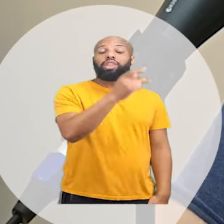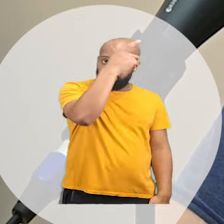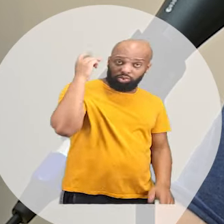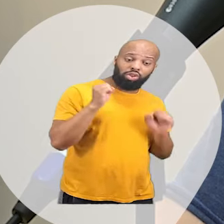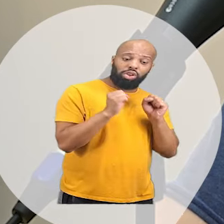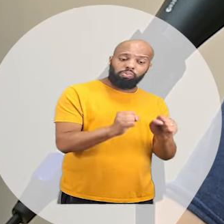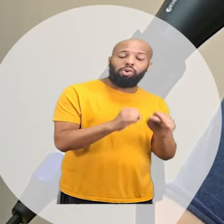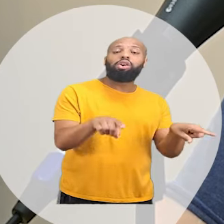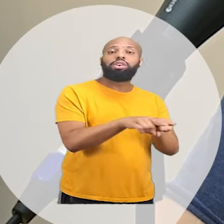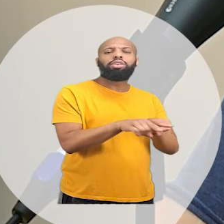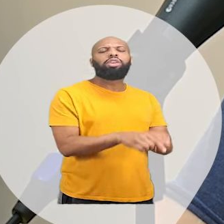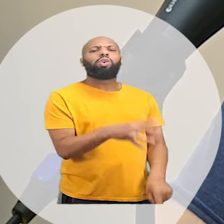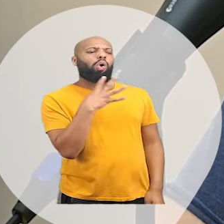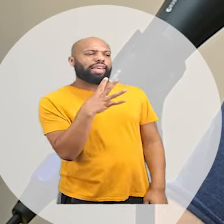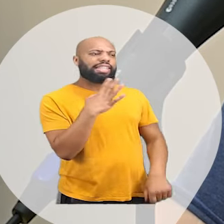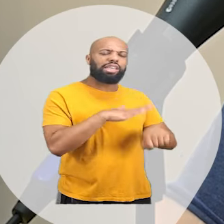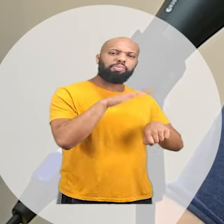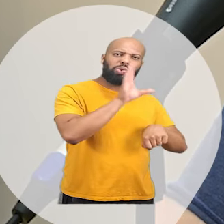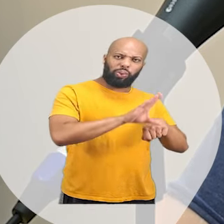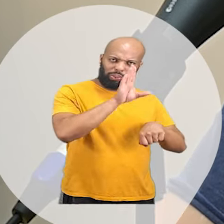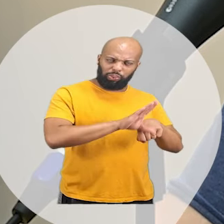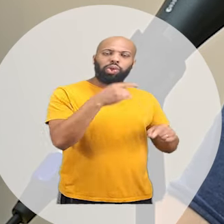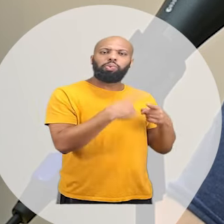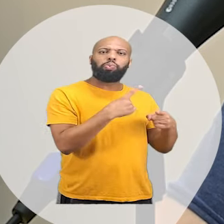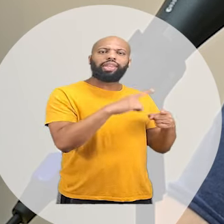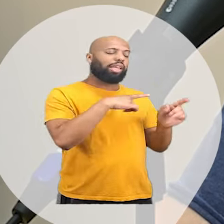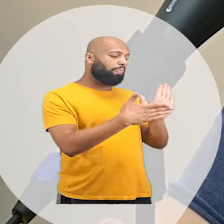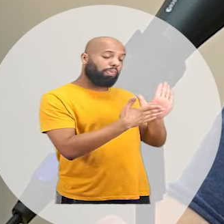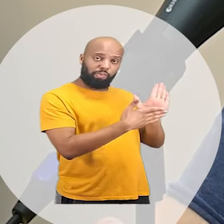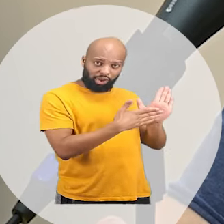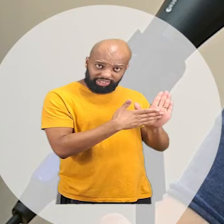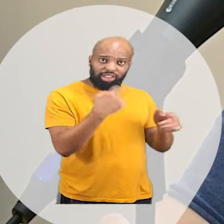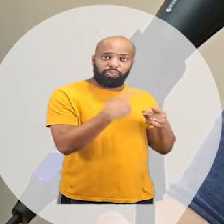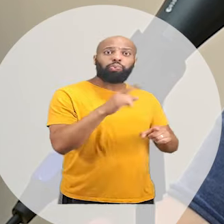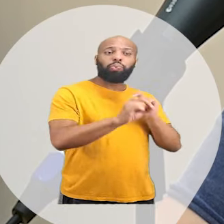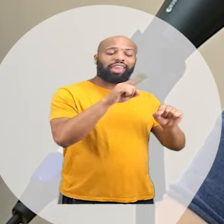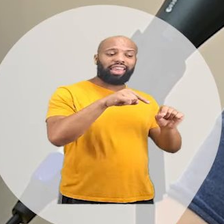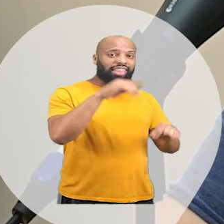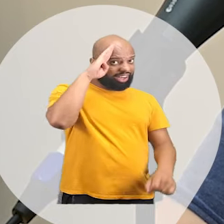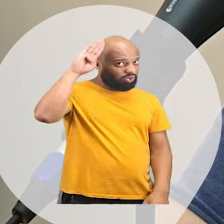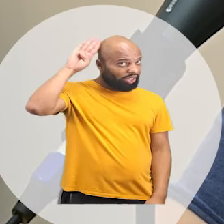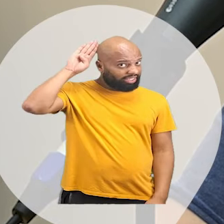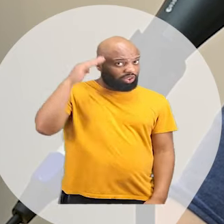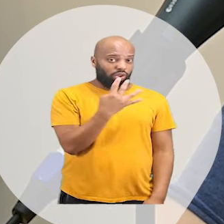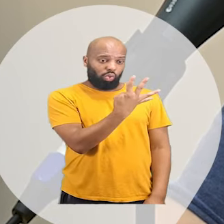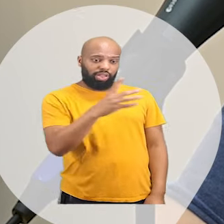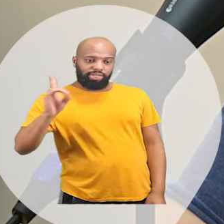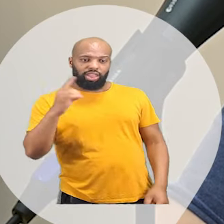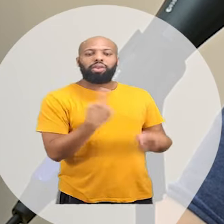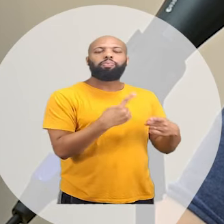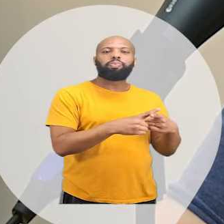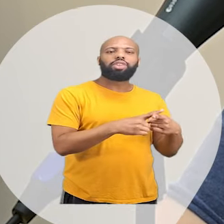que as pessoas possam também conhecer um pouco desse curso porque ele tá propondo ele é nós estamos chamando de graduação 4D